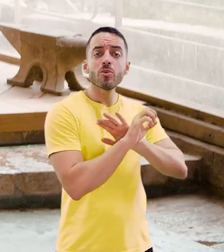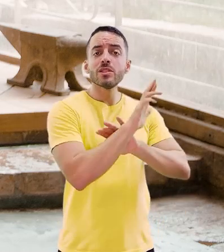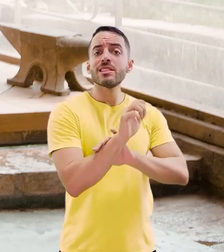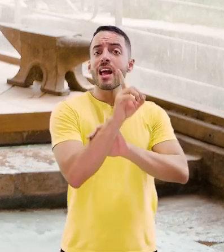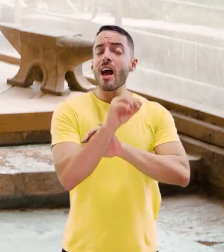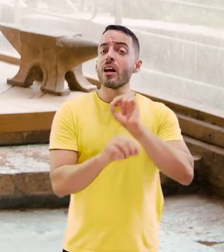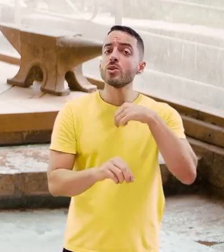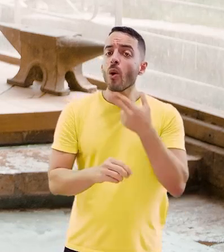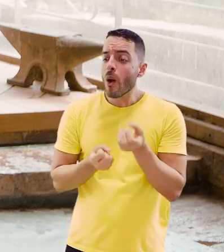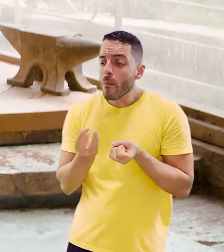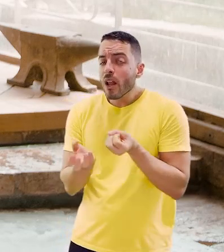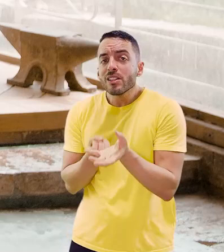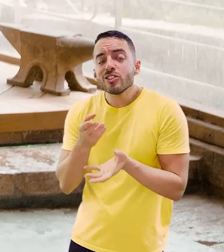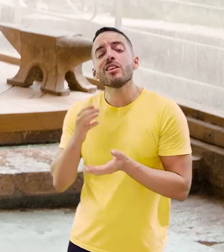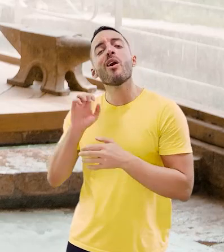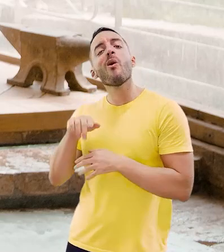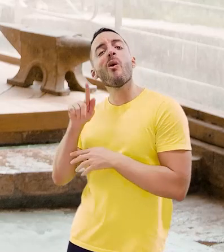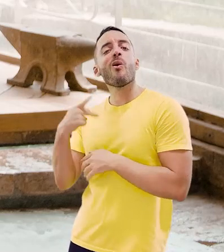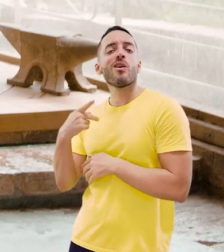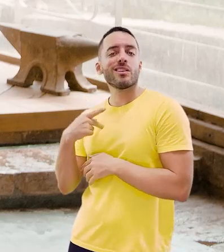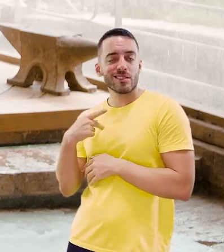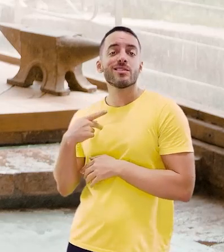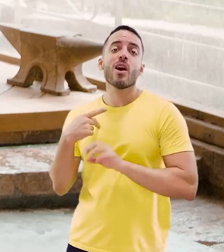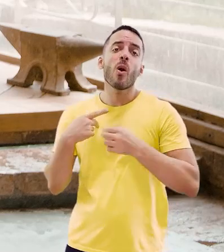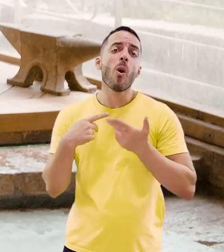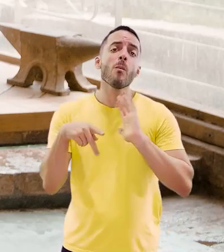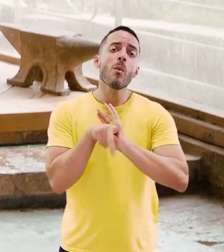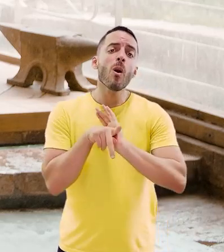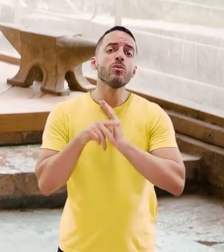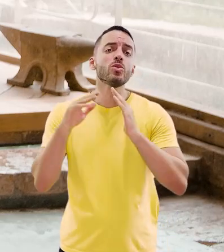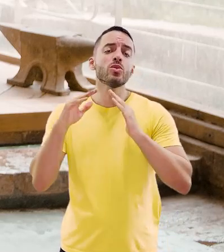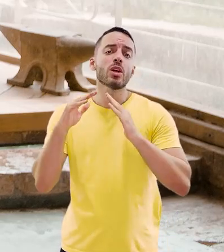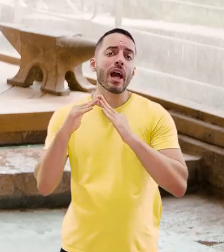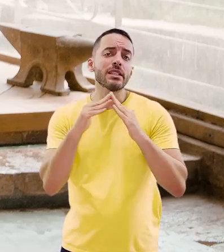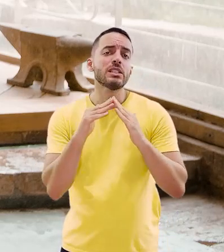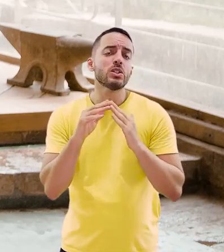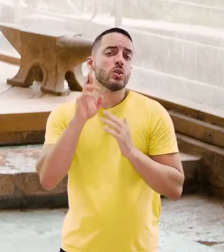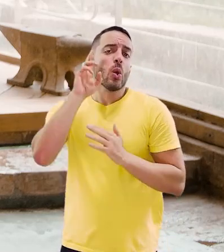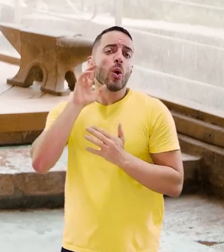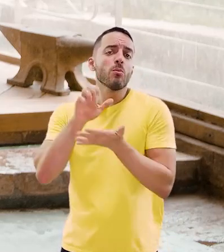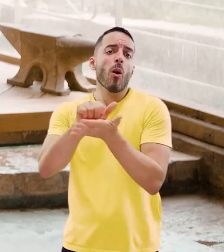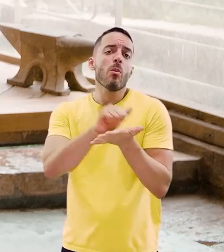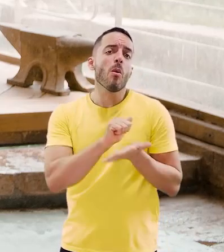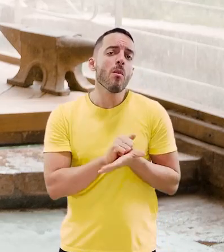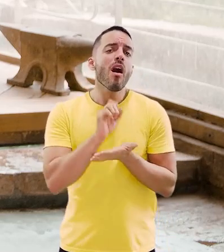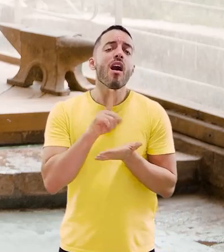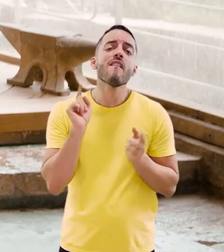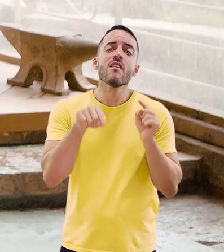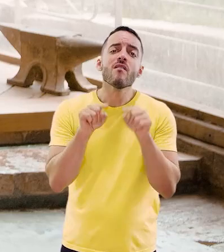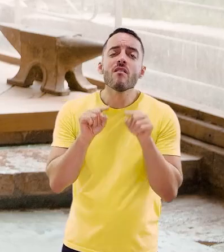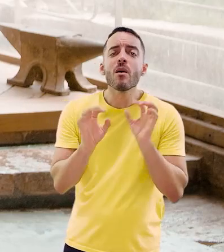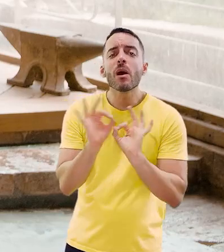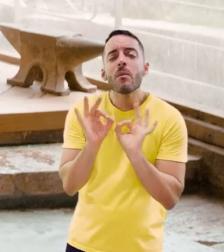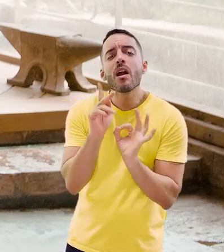né, pela Nascentes e pelos próprios proprietários que começaram a vir para cá, fazia um pomar, ia